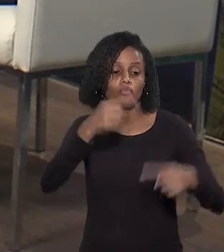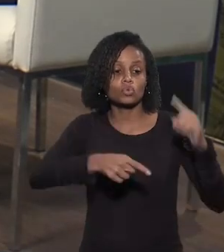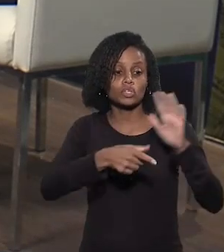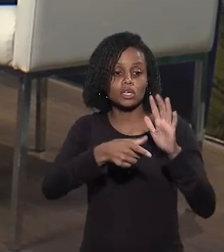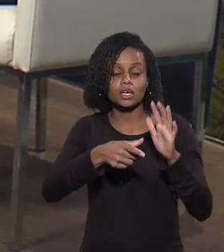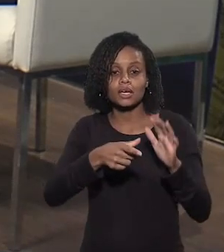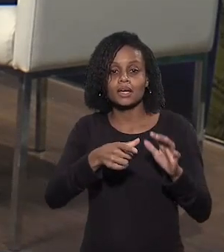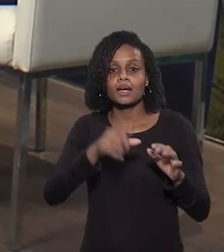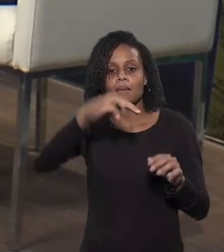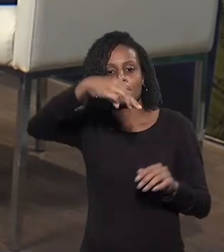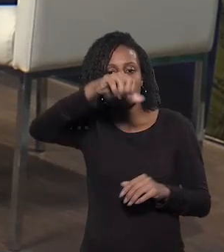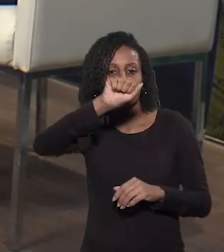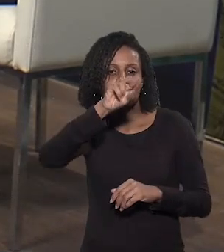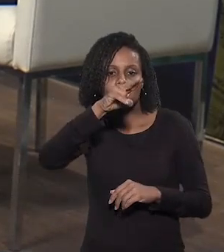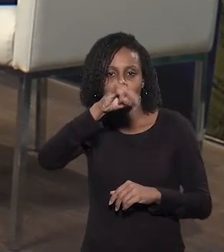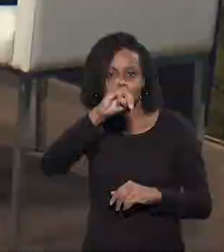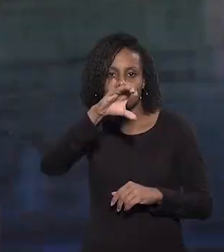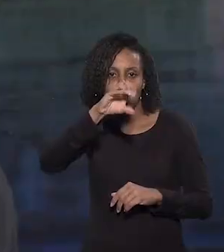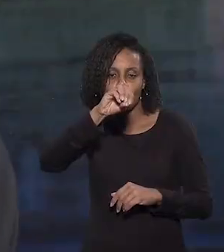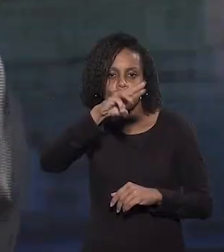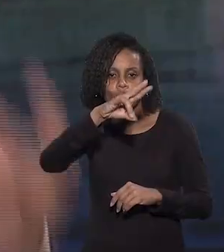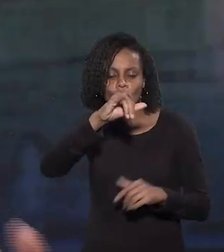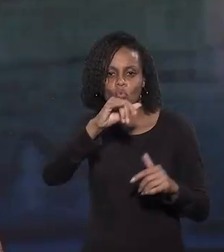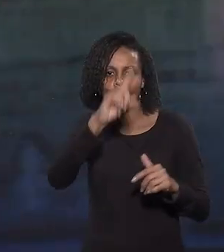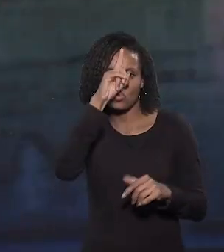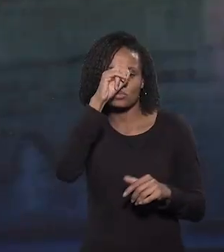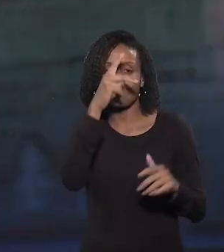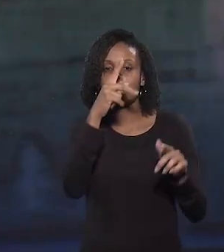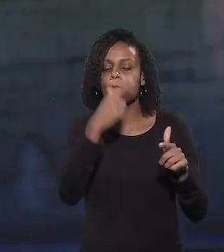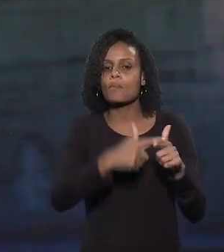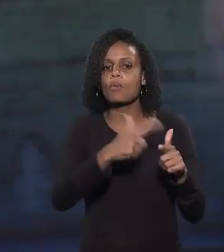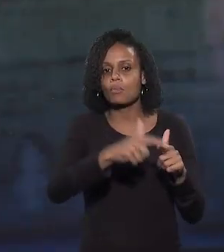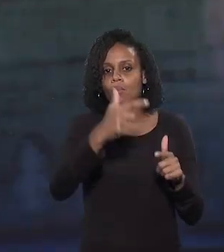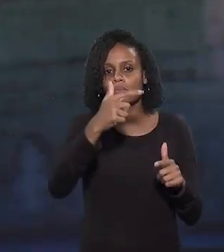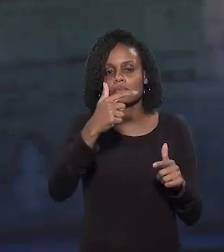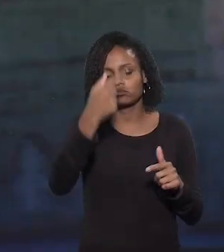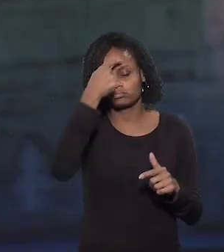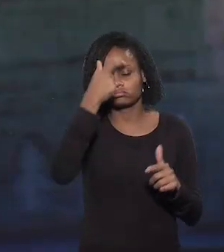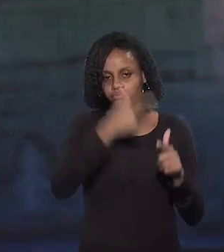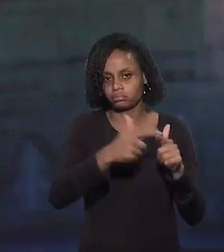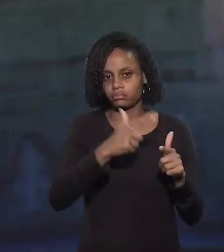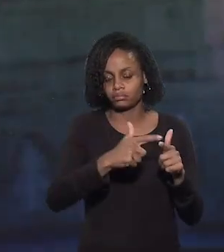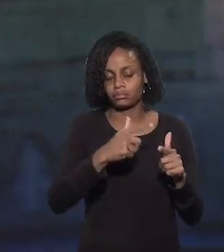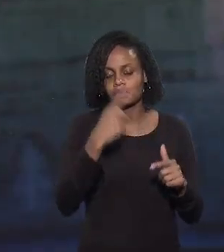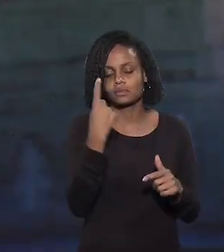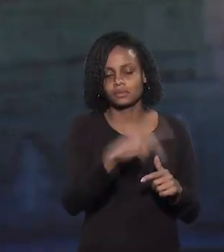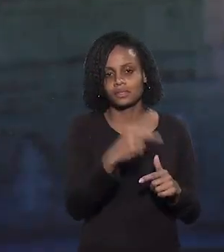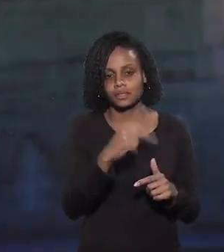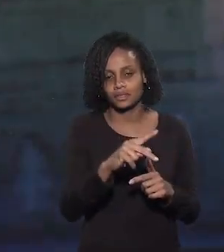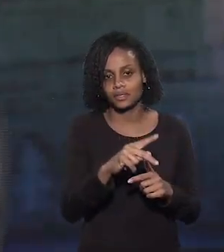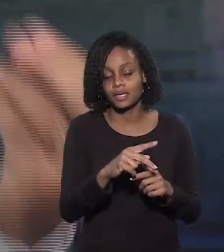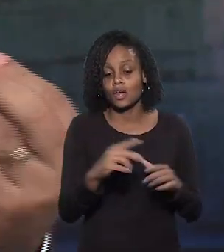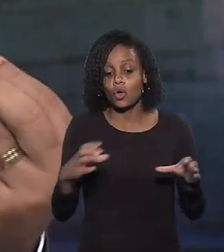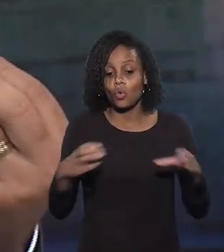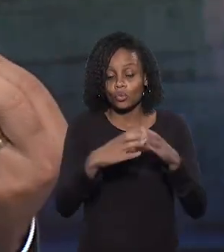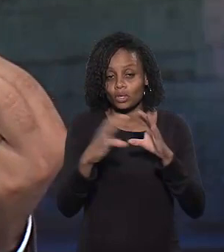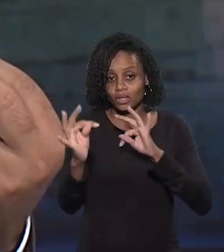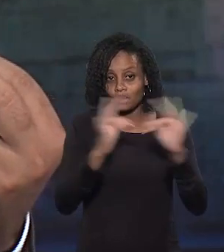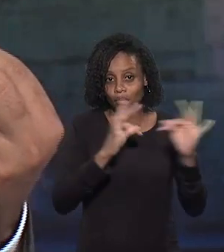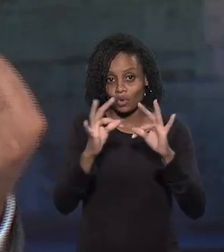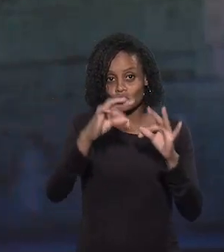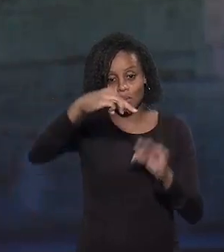aí, quando se defende isso, e eu não sou contrário a defender essa política, mas precisamos entender o seguinte: a comunidade terapêutica não é